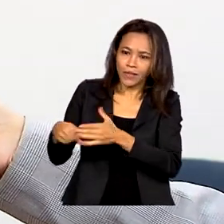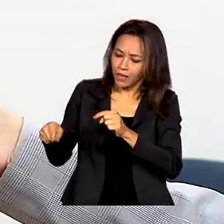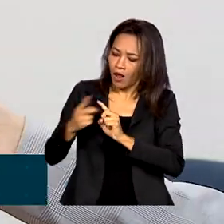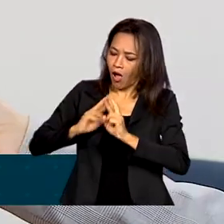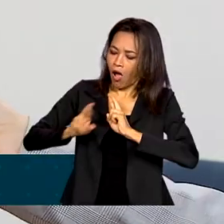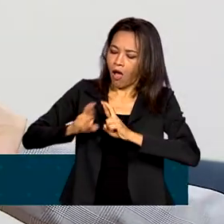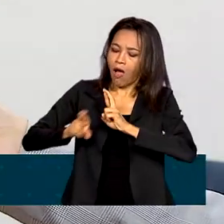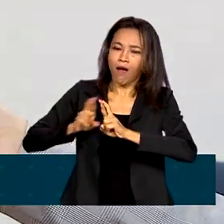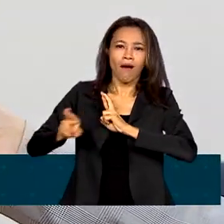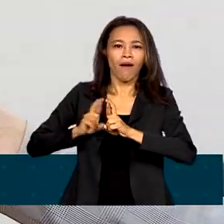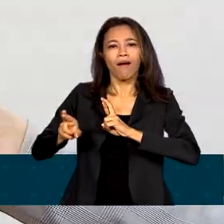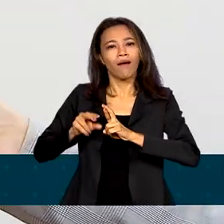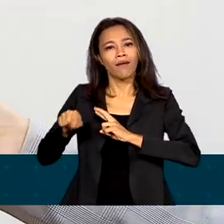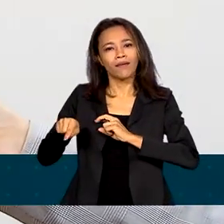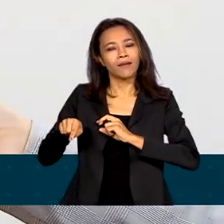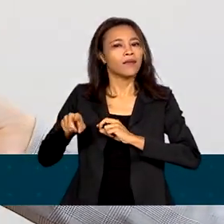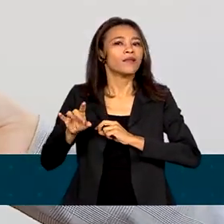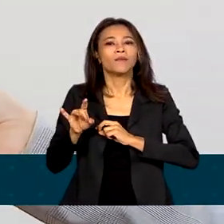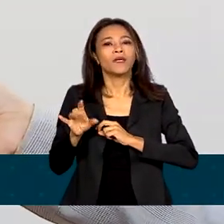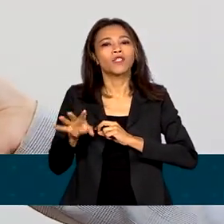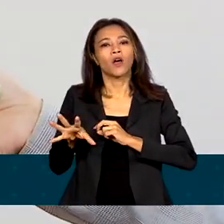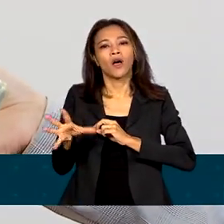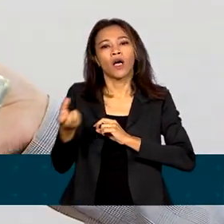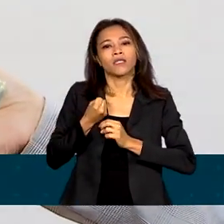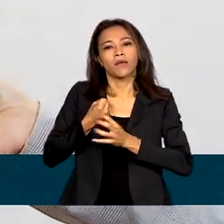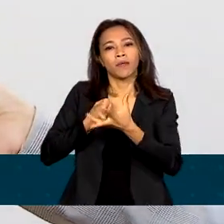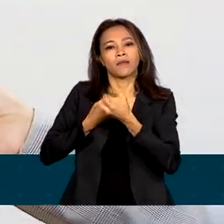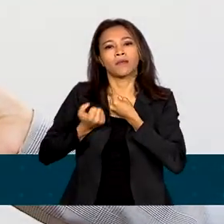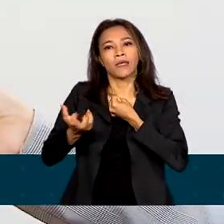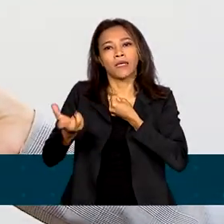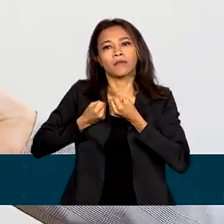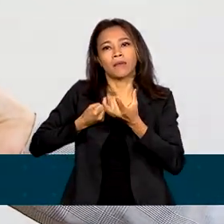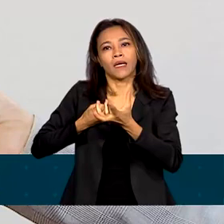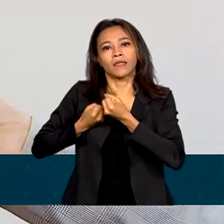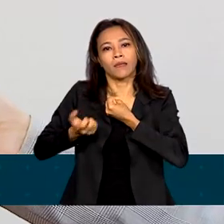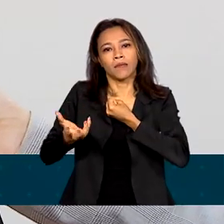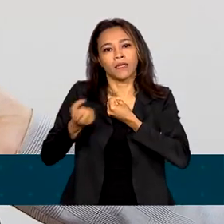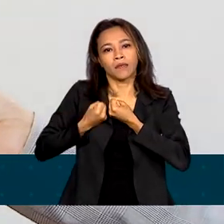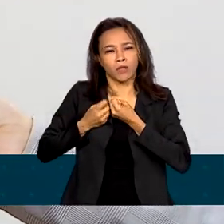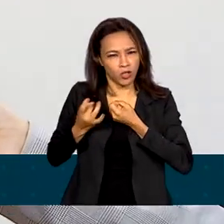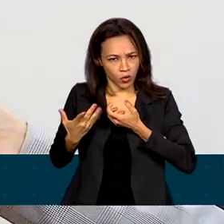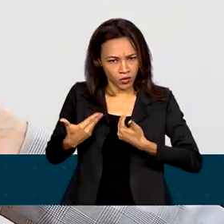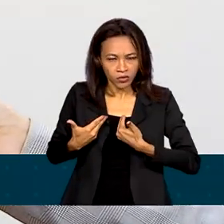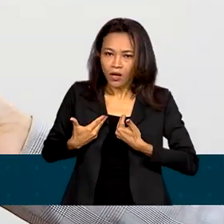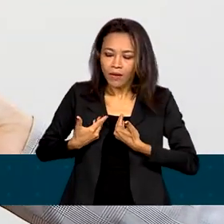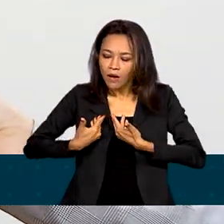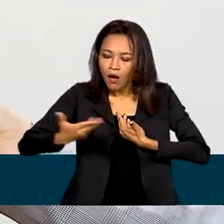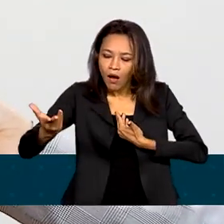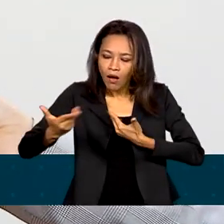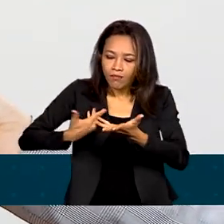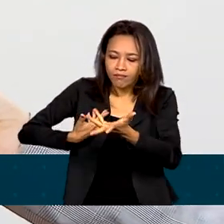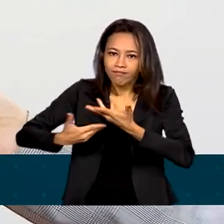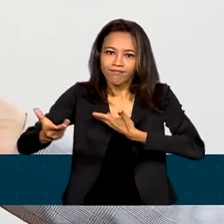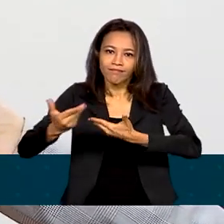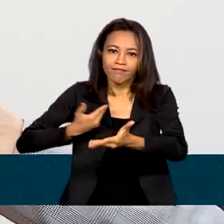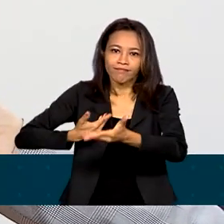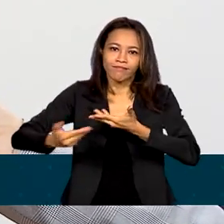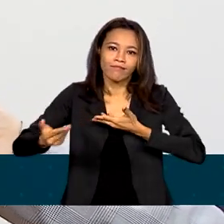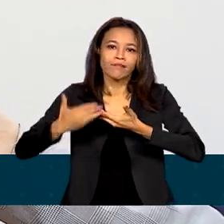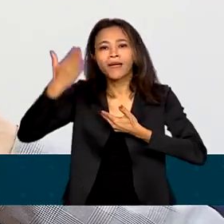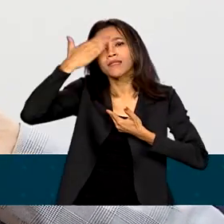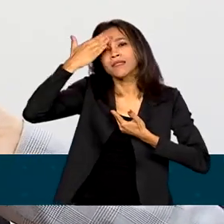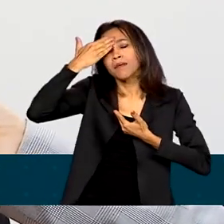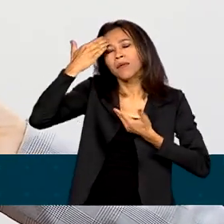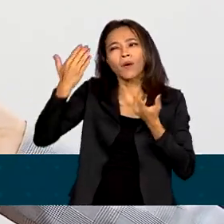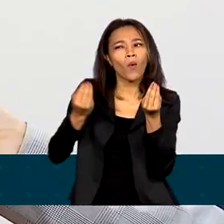né? Ele não é apenas uma mensageirinha que você busca o tempo todo. Ele também procura a vítima, dependendo da situação que